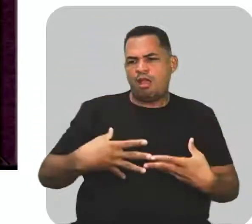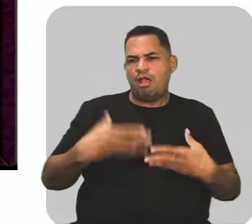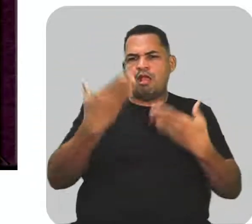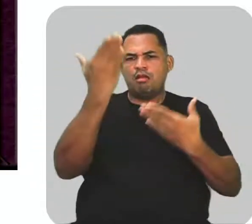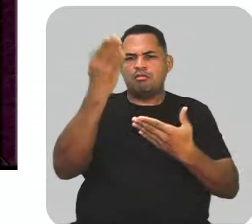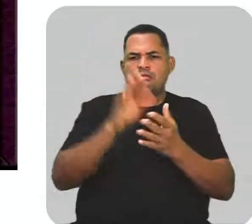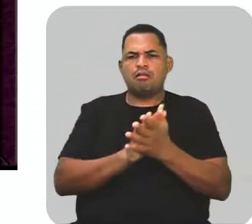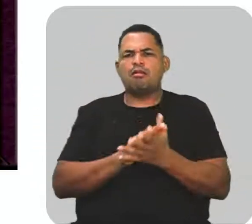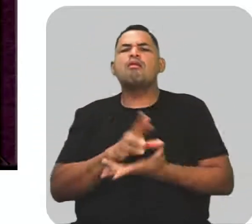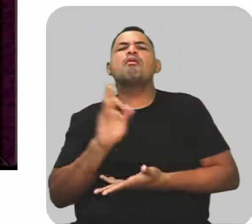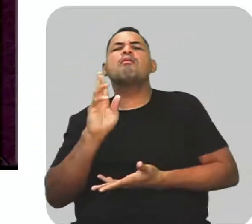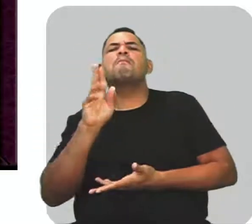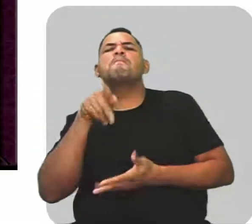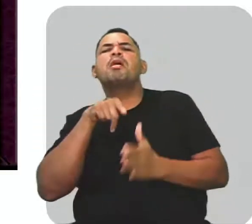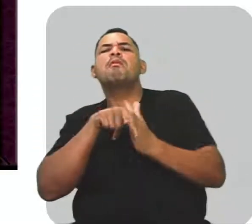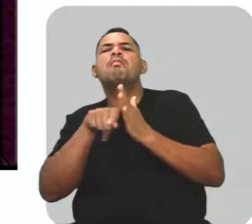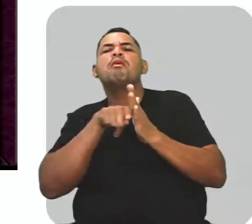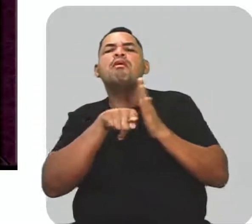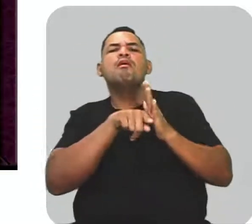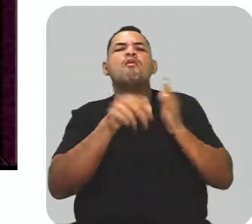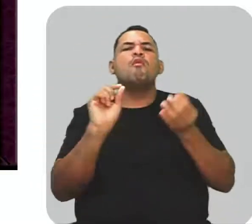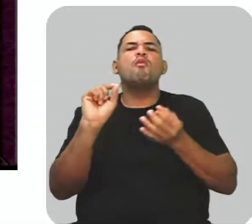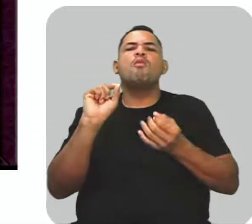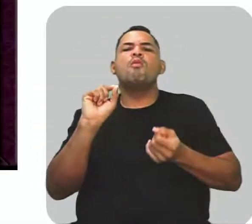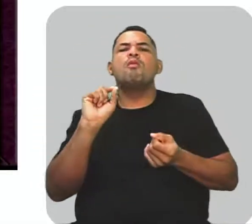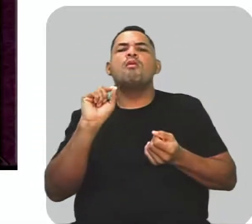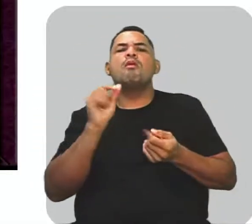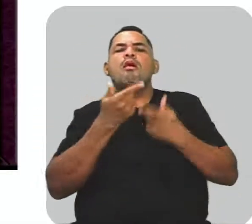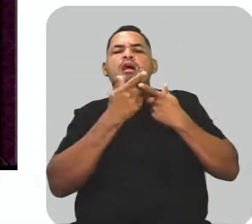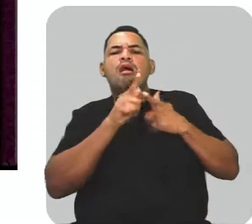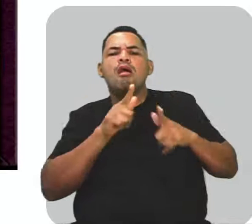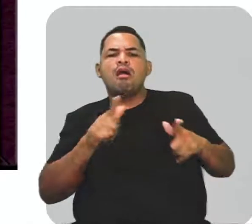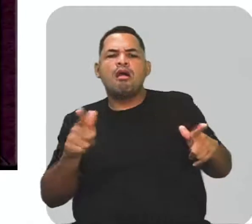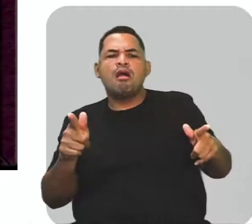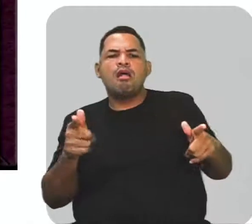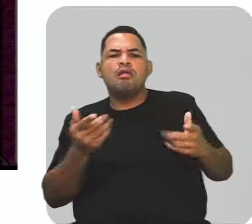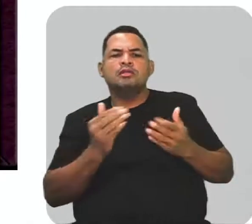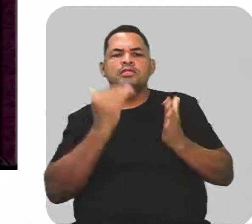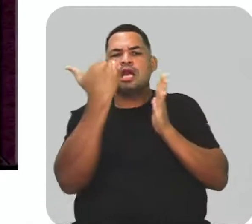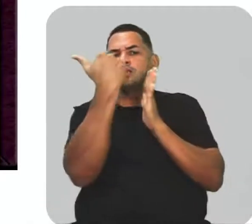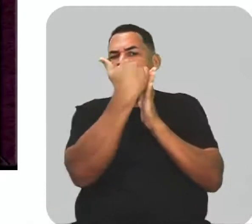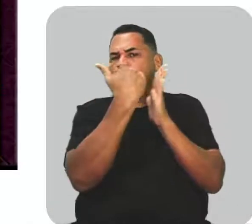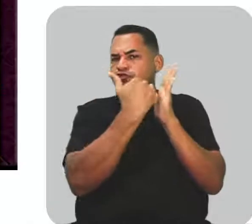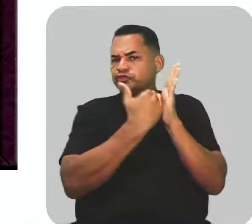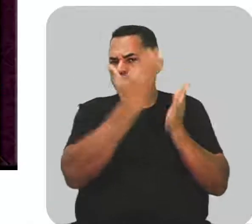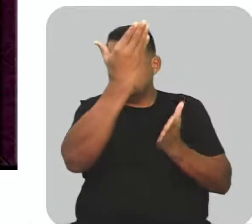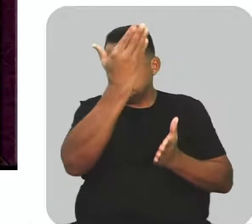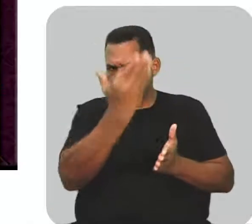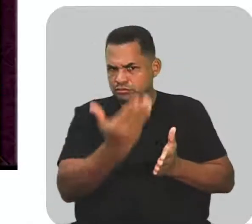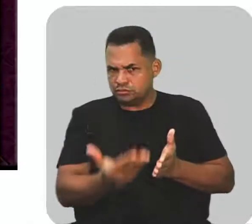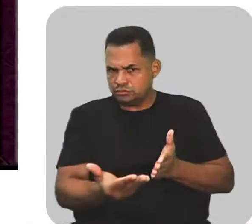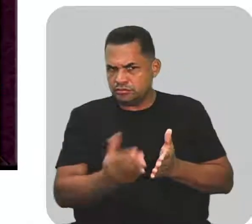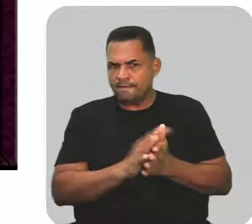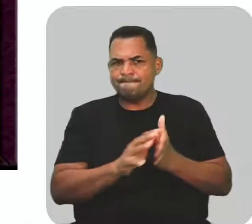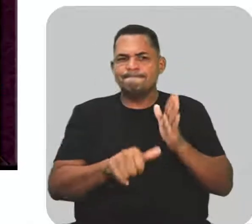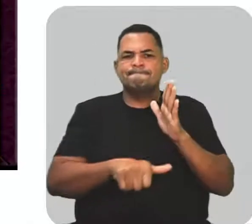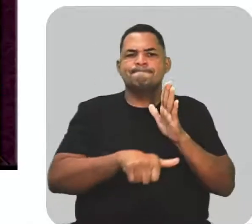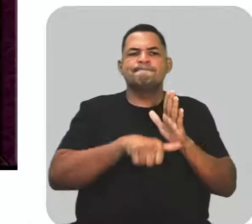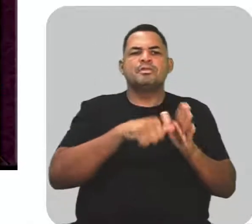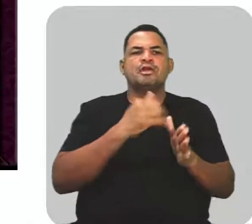te perguntar aí, para você também, que a gramática, ela está dividida, olha só, primeiro,